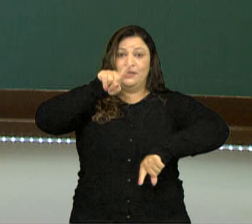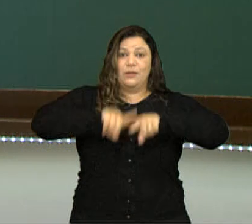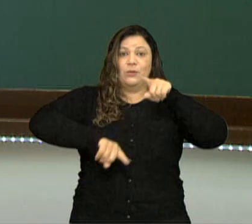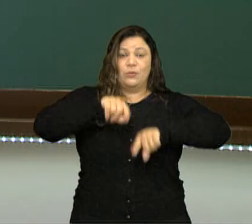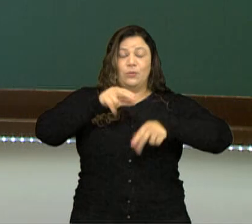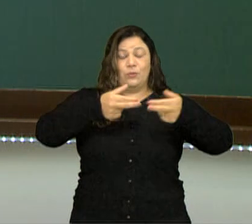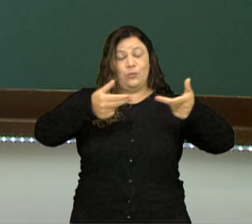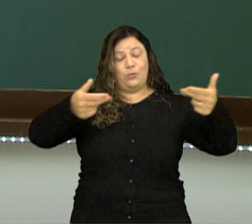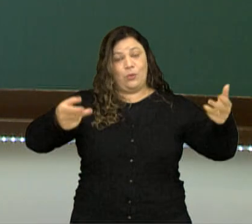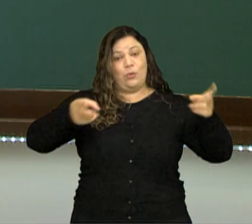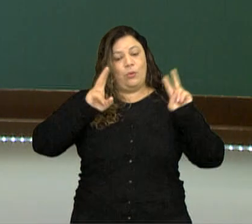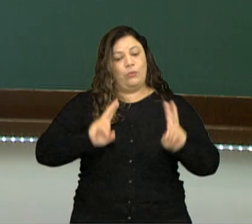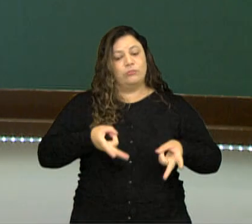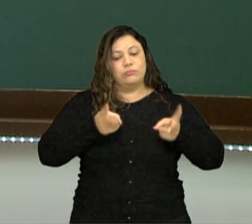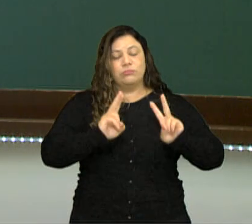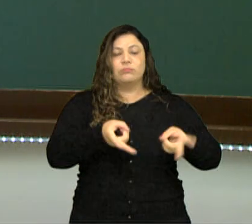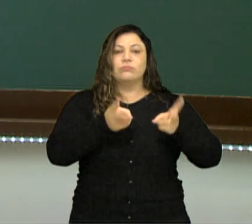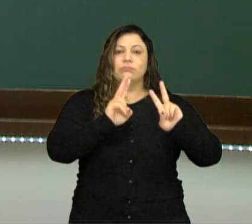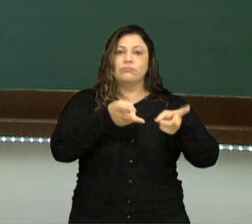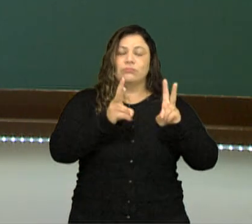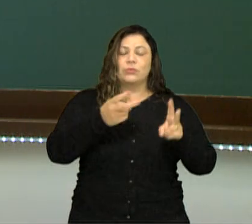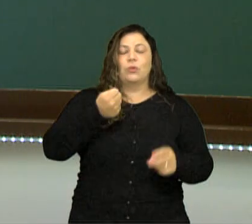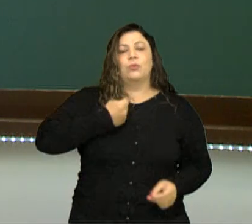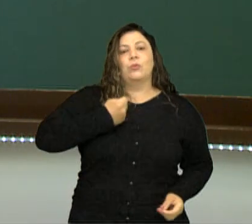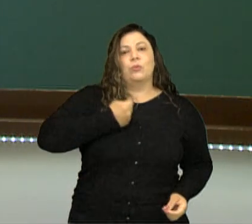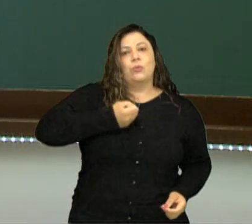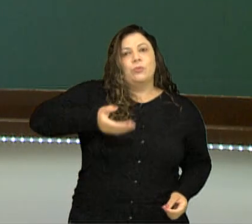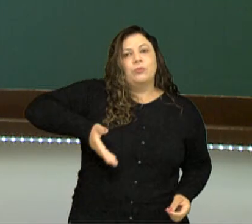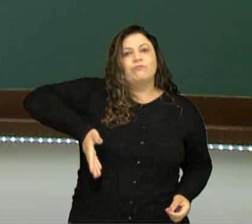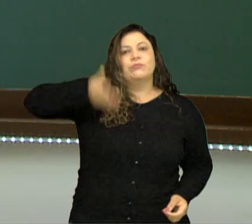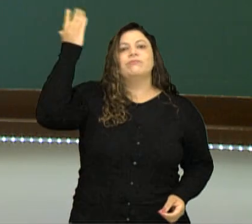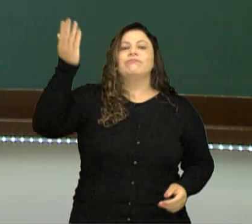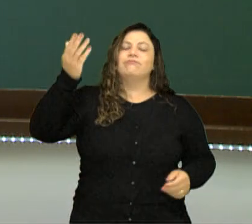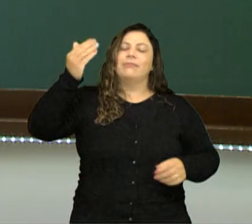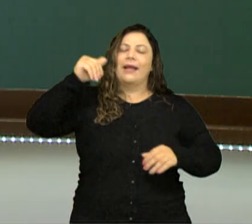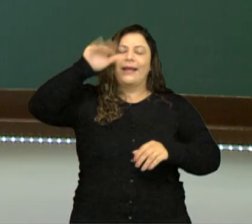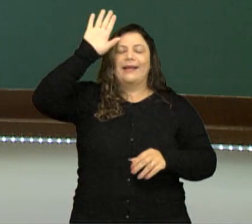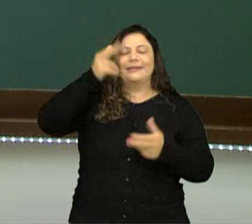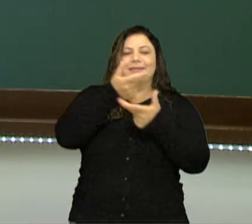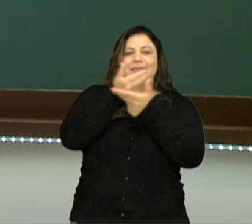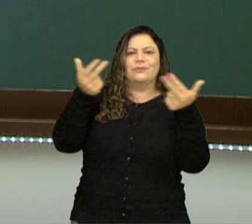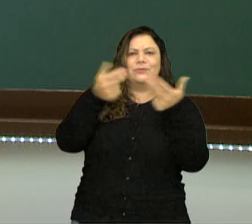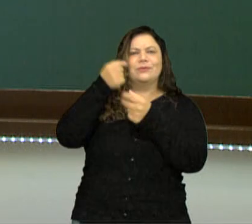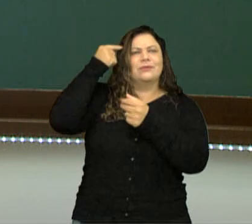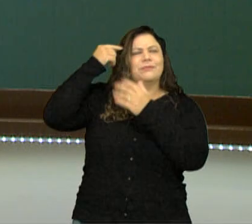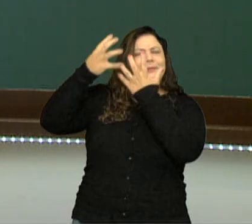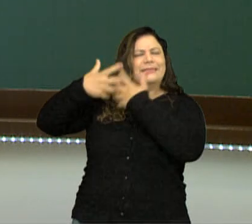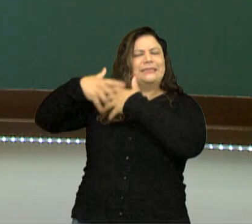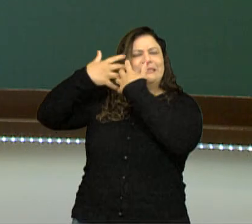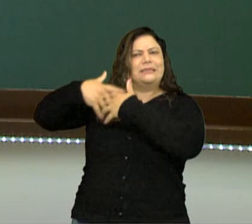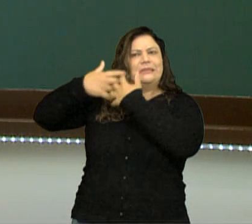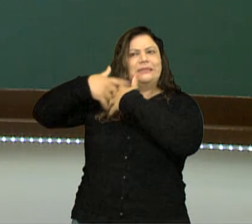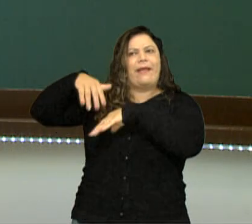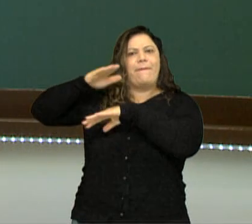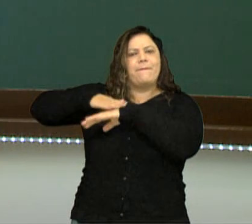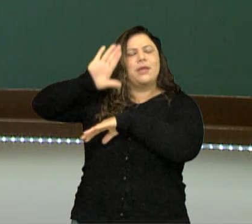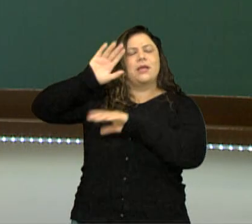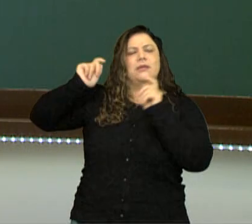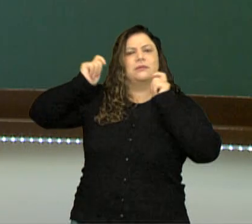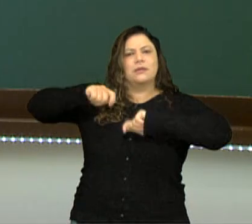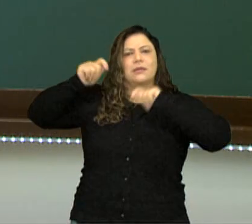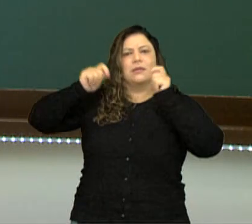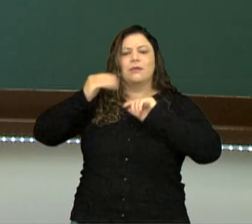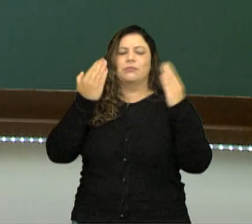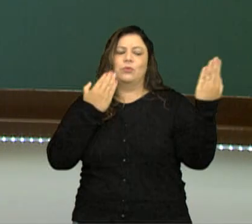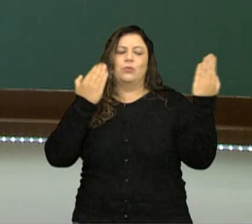de padecer simultaneamente de um número maior de coisas, tanto mais sua mente é capaz, em comparação